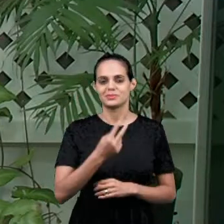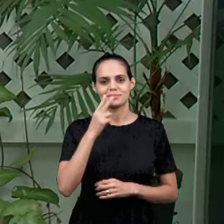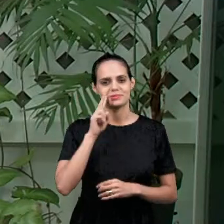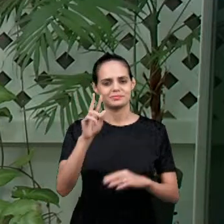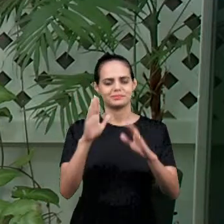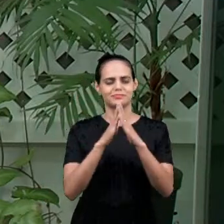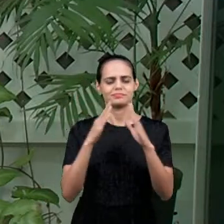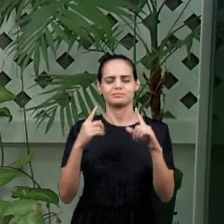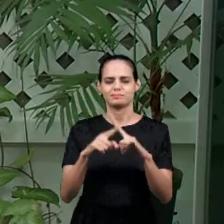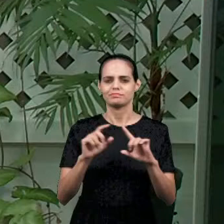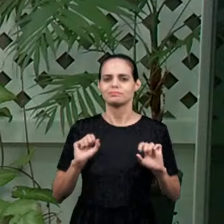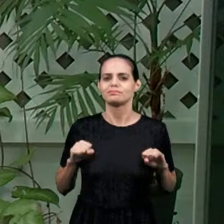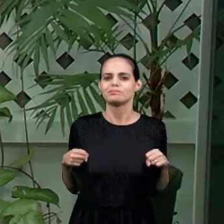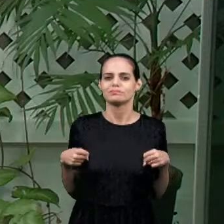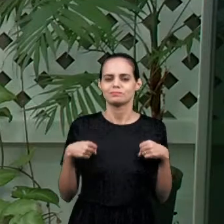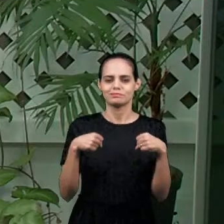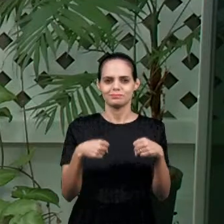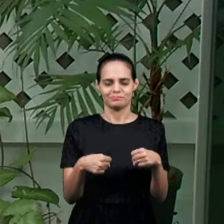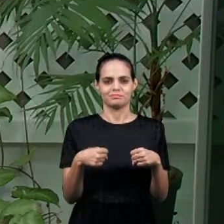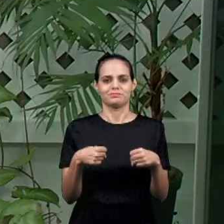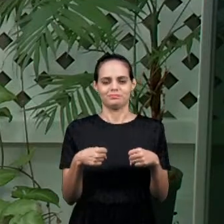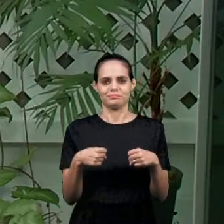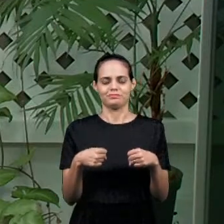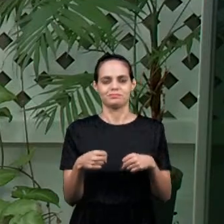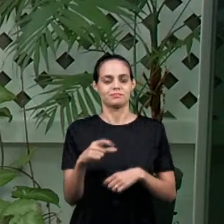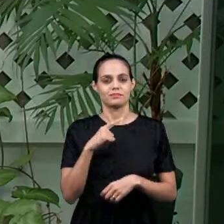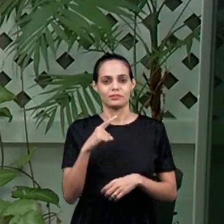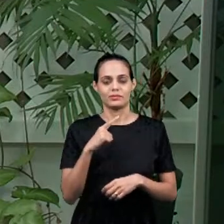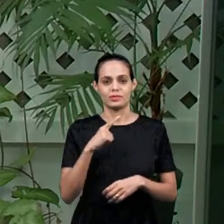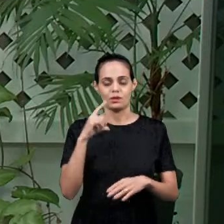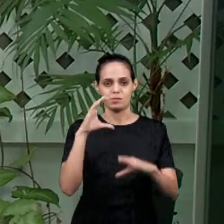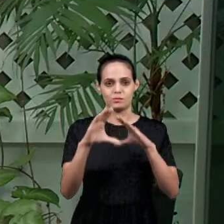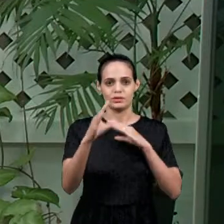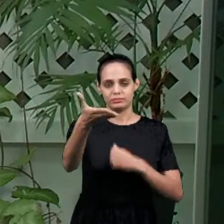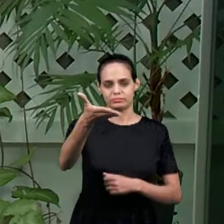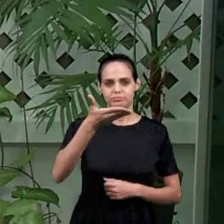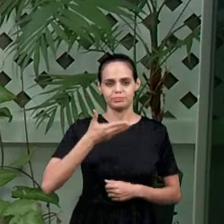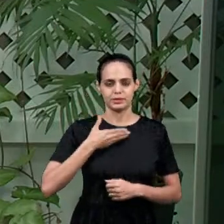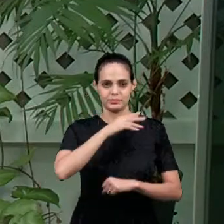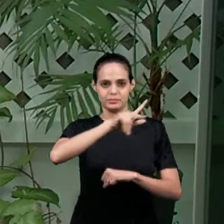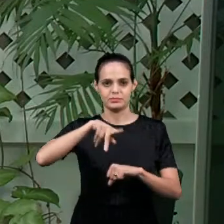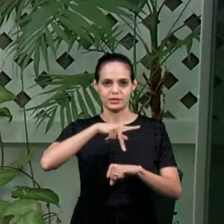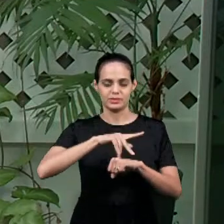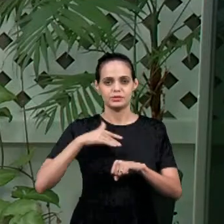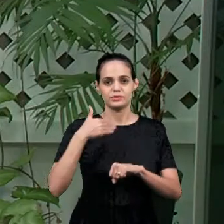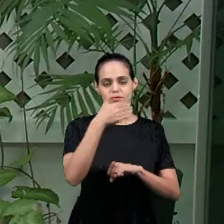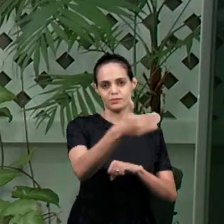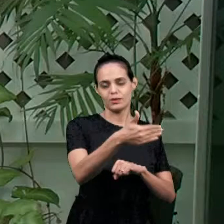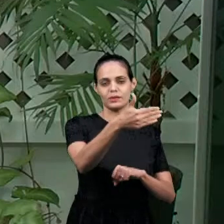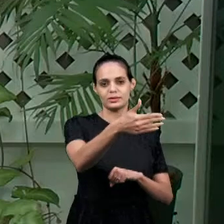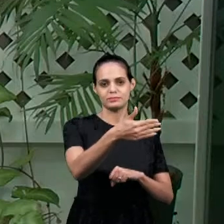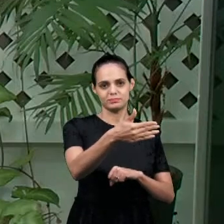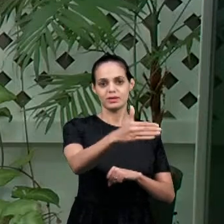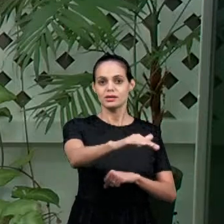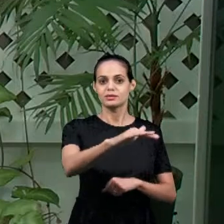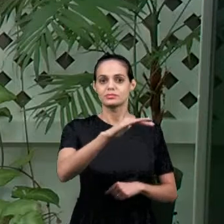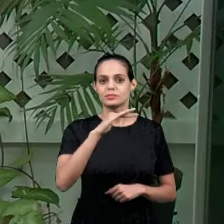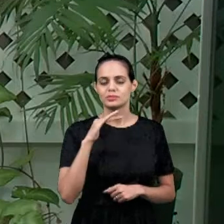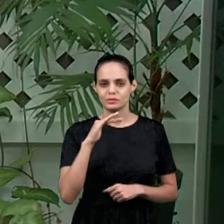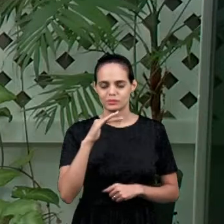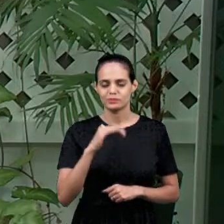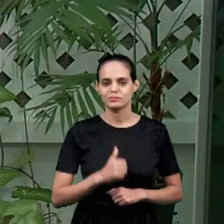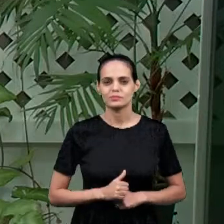sendo fortalecida. Recebemos um comunicado agora do exterior, né? Um irmão lá dizendo, na